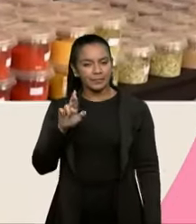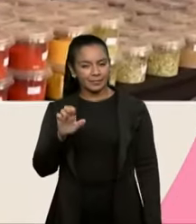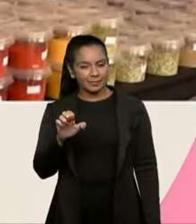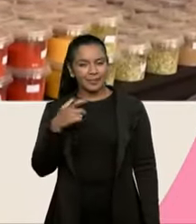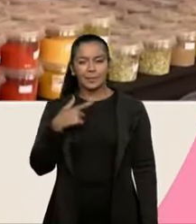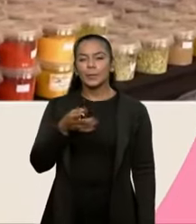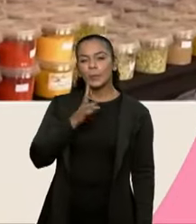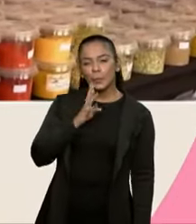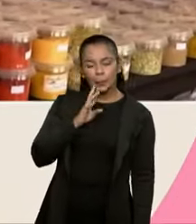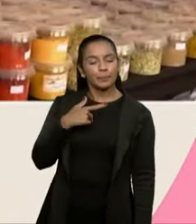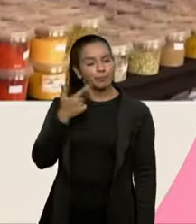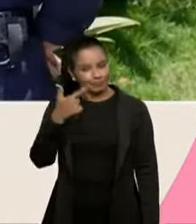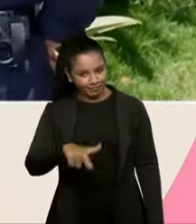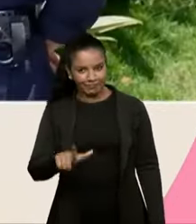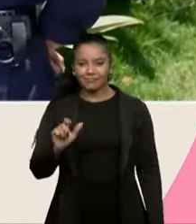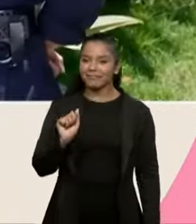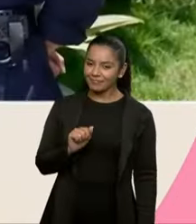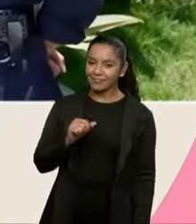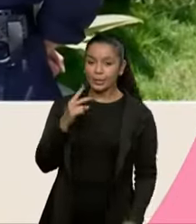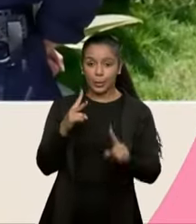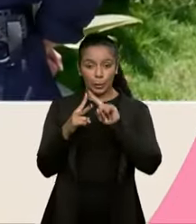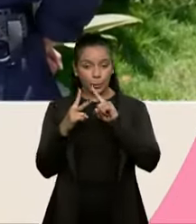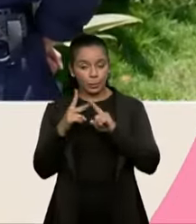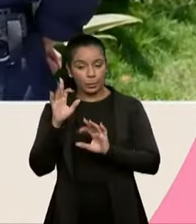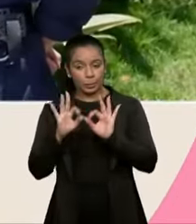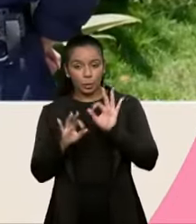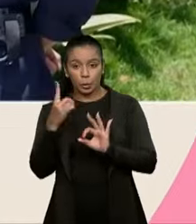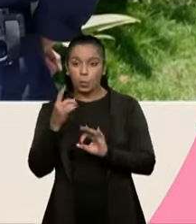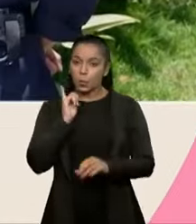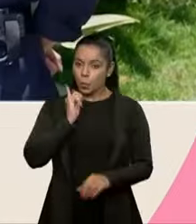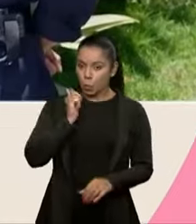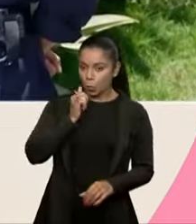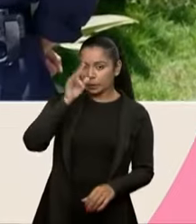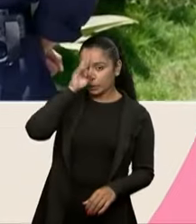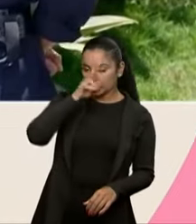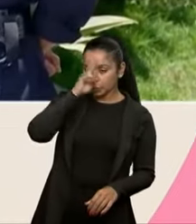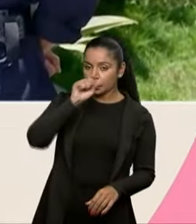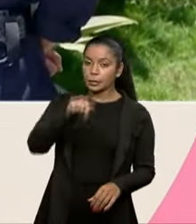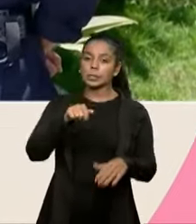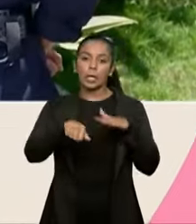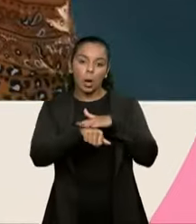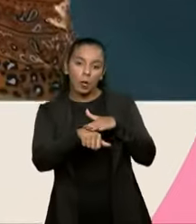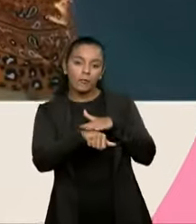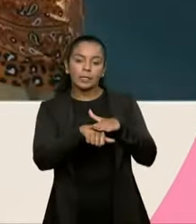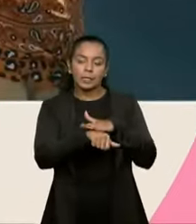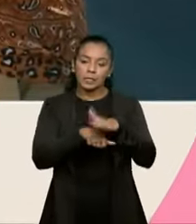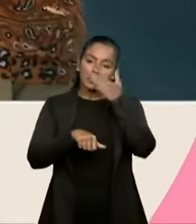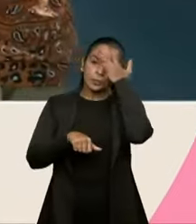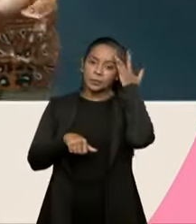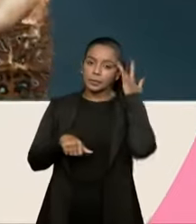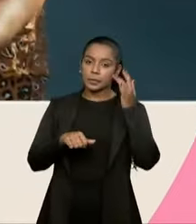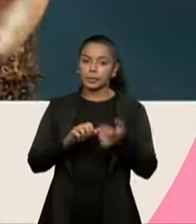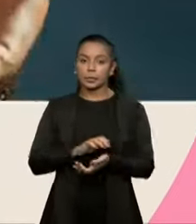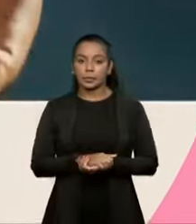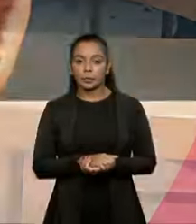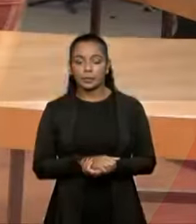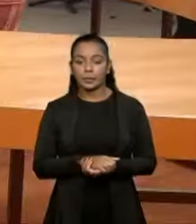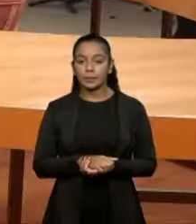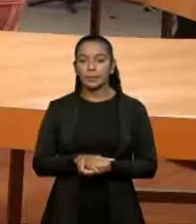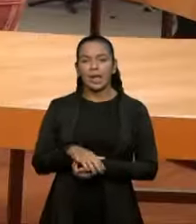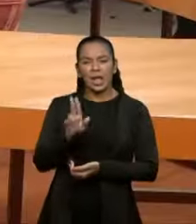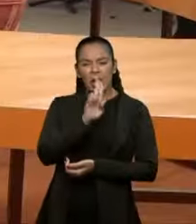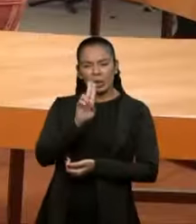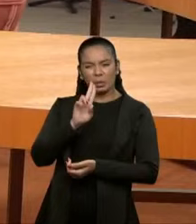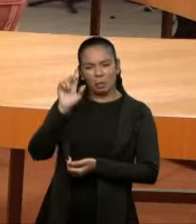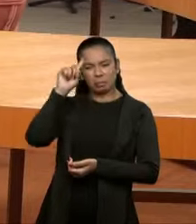são, de novo, vamos lá. São dois projetos, então. Um é Contando Histórias, que é esse que você vai conversando com essas pessoas. Eu deixei o mesmo nome pra tudo, que tava confuso pra editar pra cacete